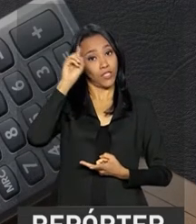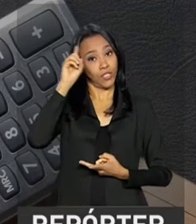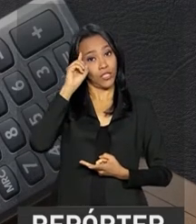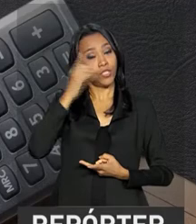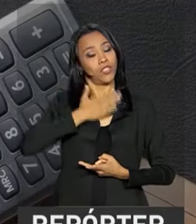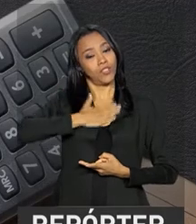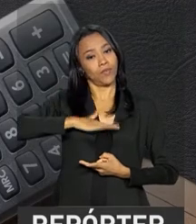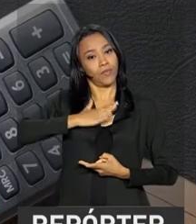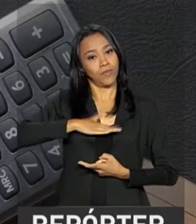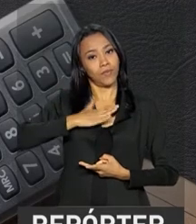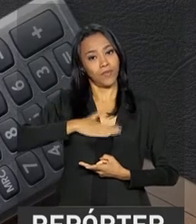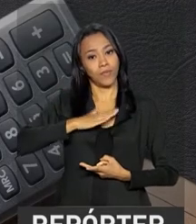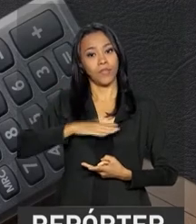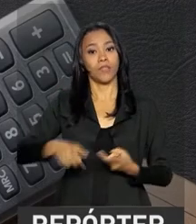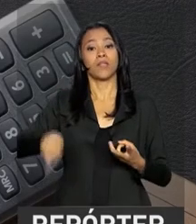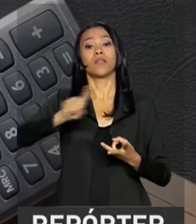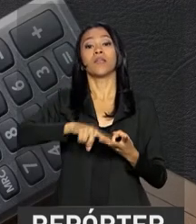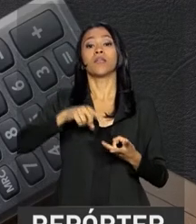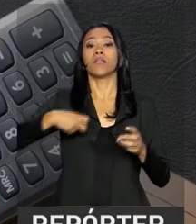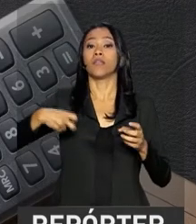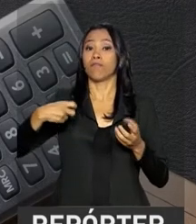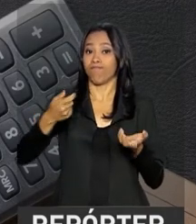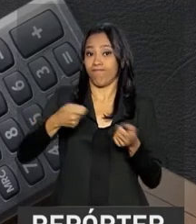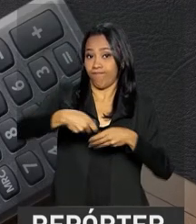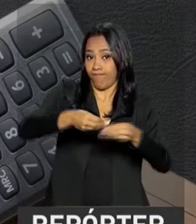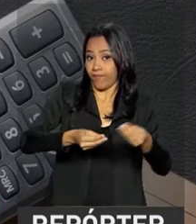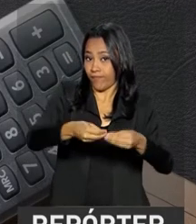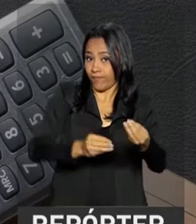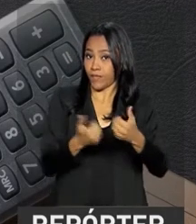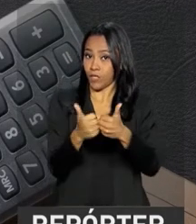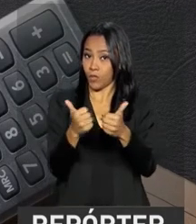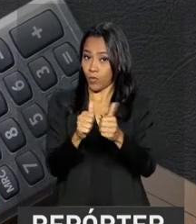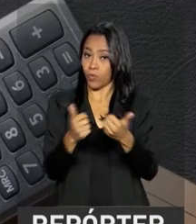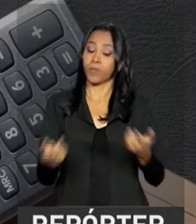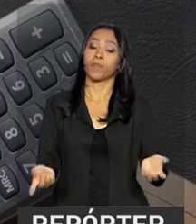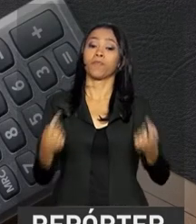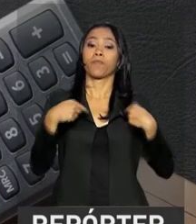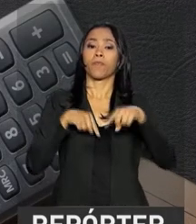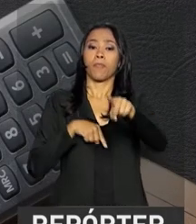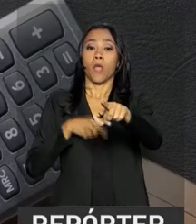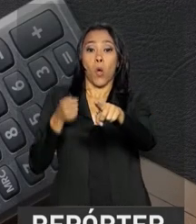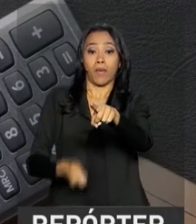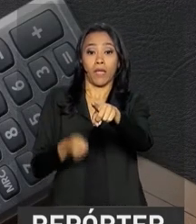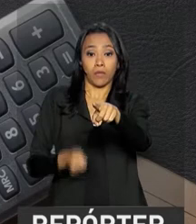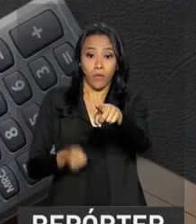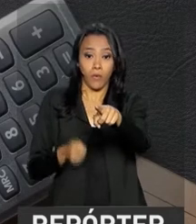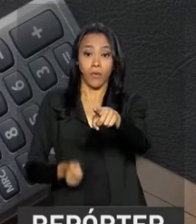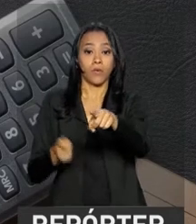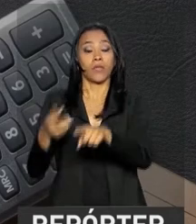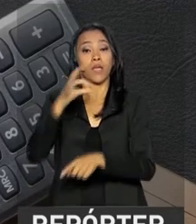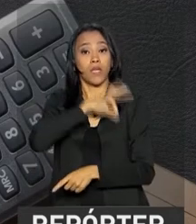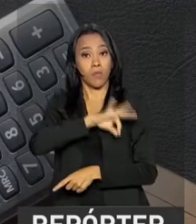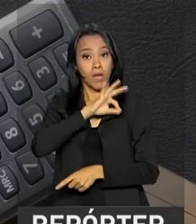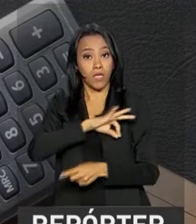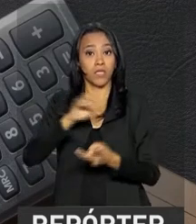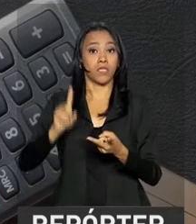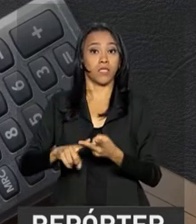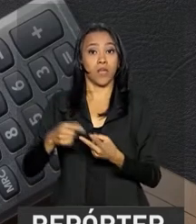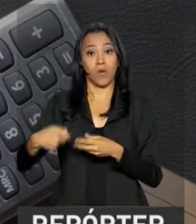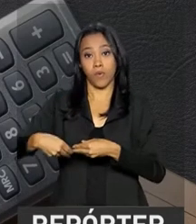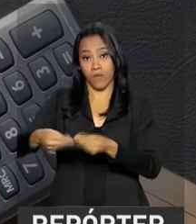ano de estágio e vale transporte no caso de estágios obrigatórios remuneração e vale-transporte são